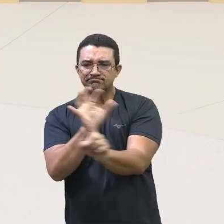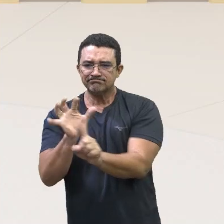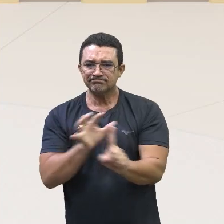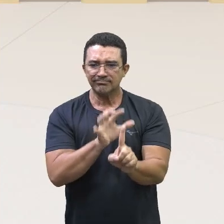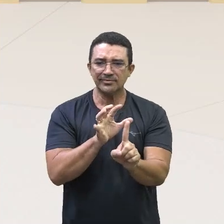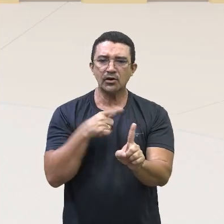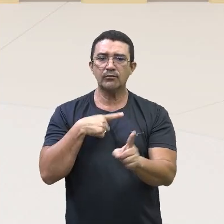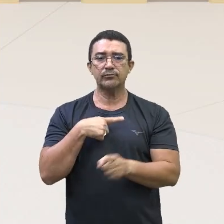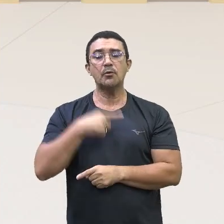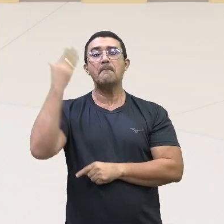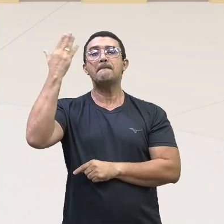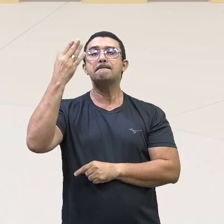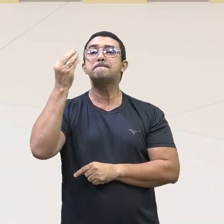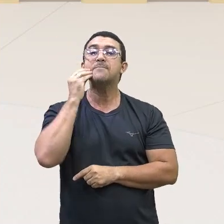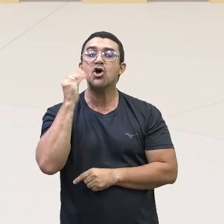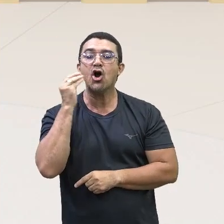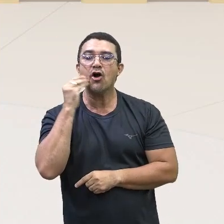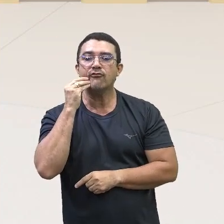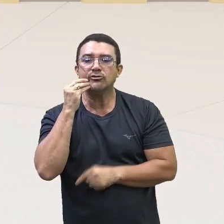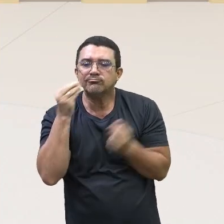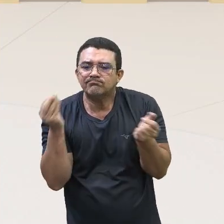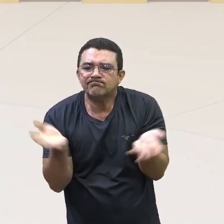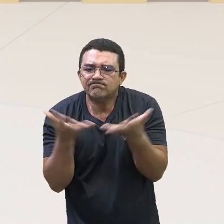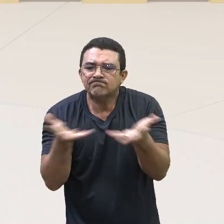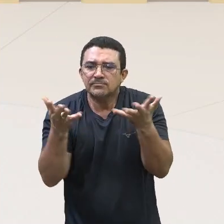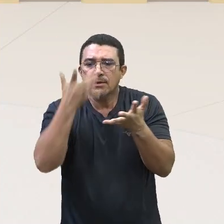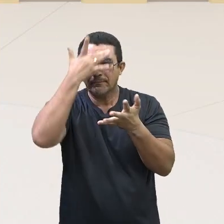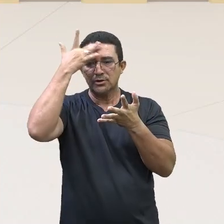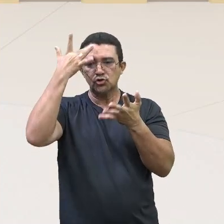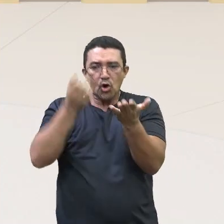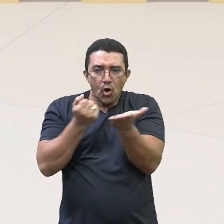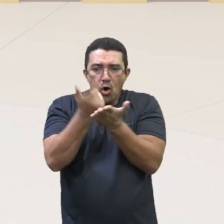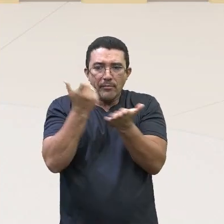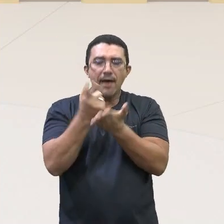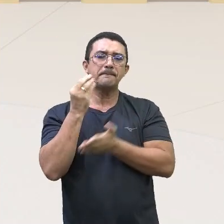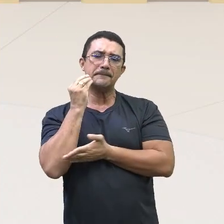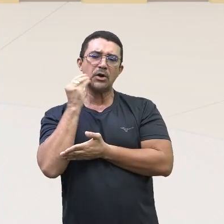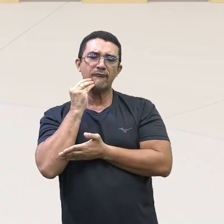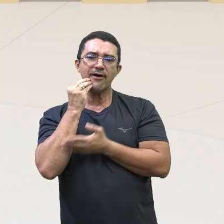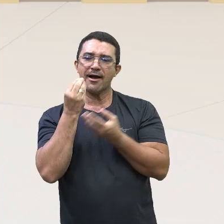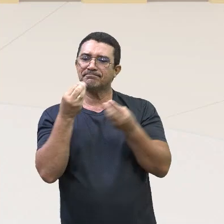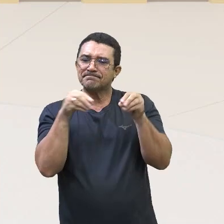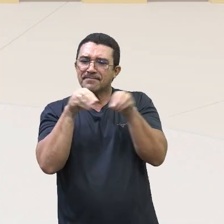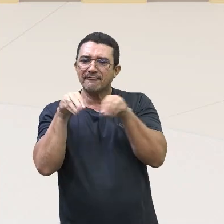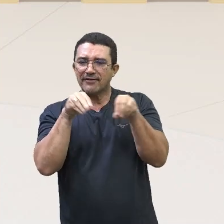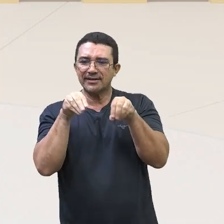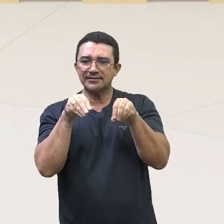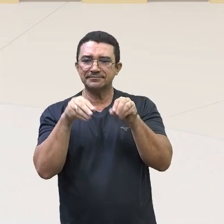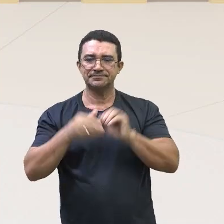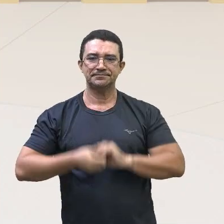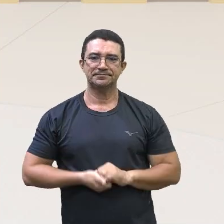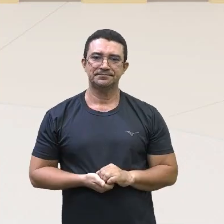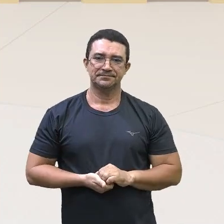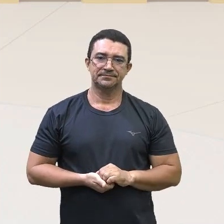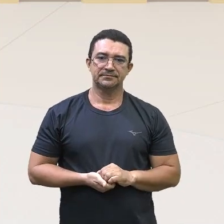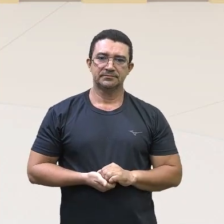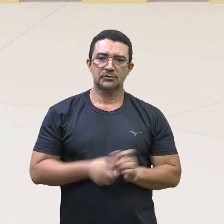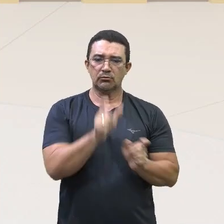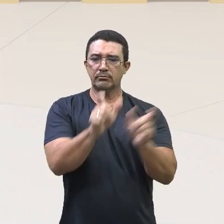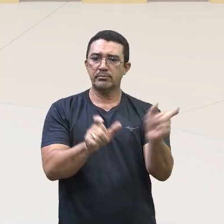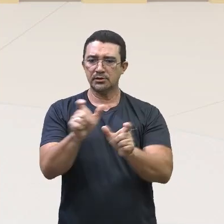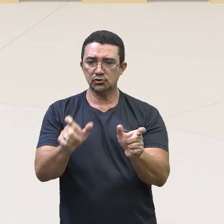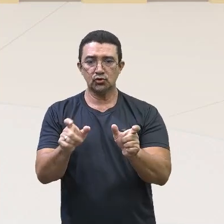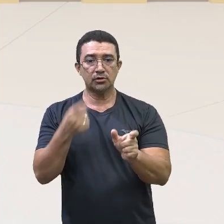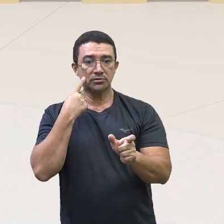ele está incentivando a pessoa a comprar e provar esse produto. E a finalidade disso é despertar o interesse mesmo, né, desse público que está